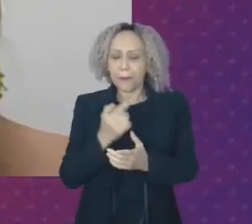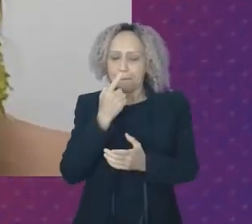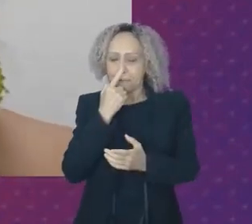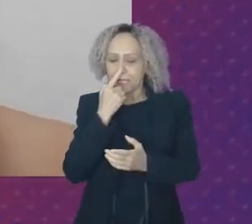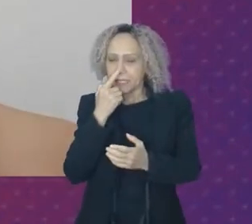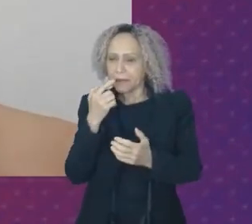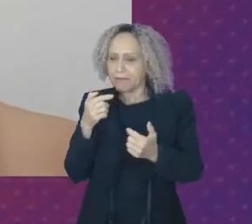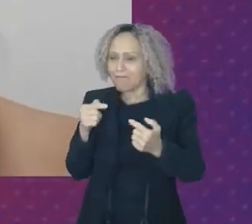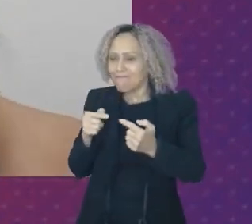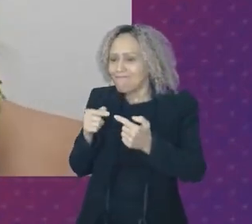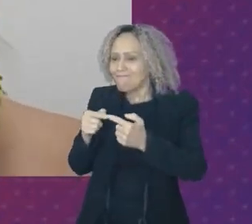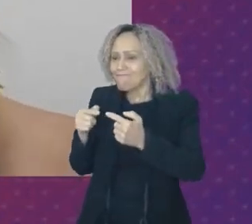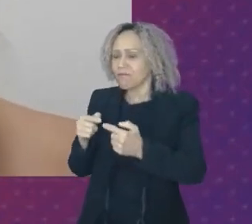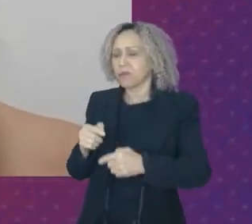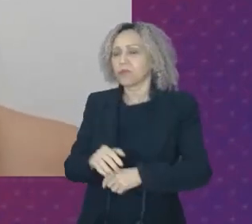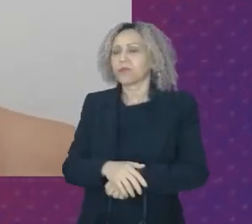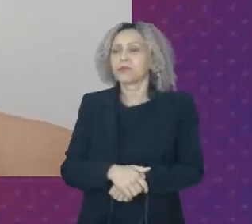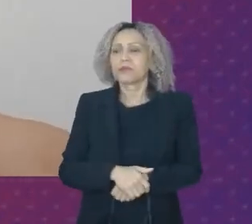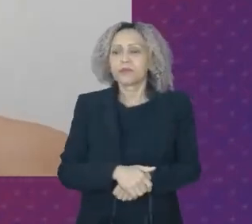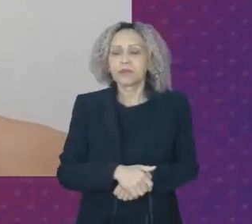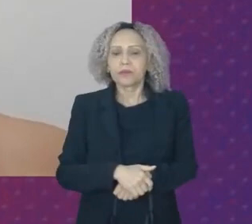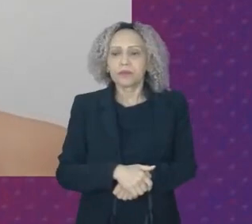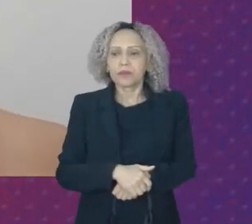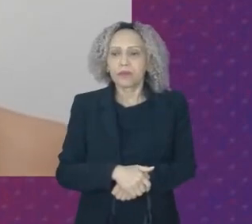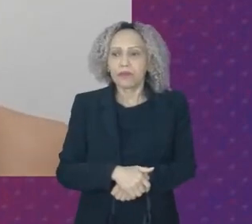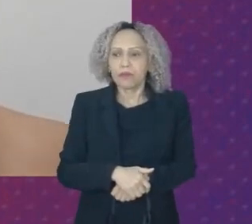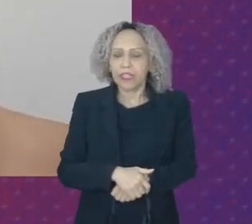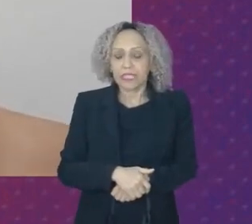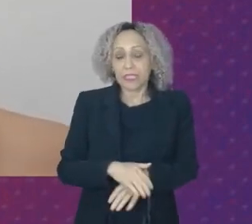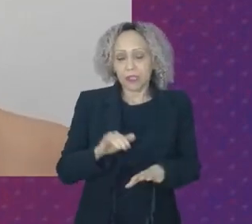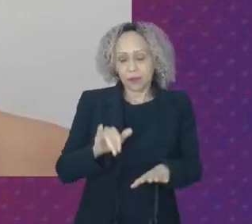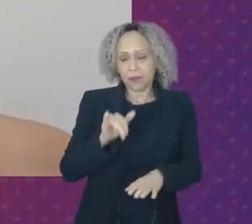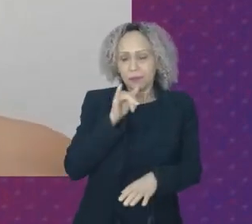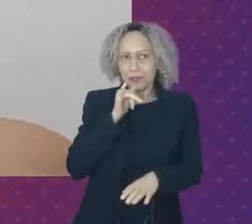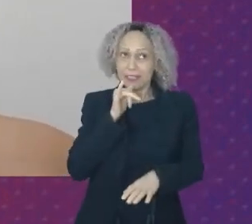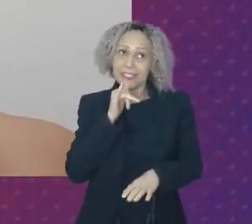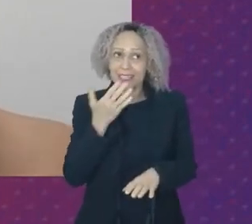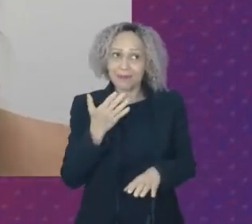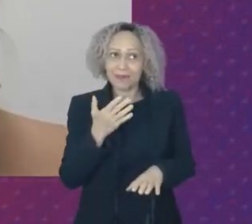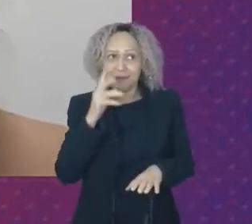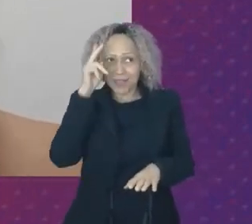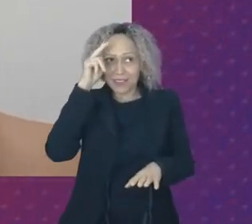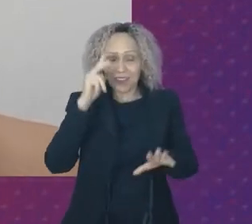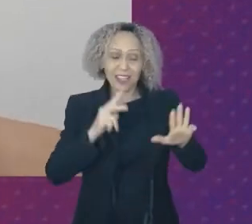de Brad Pitt, que viralizou recentemente, ele com aquele óculos bonito, tentando